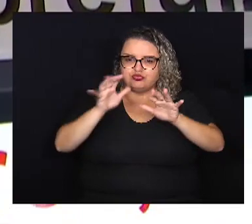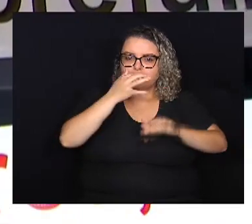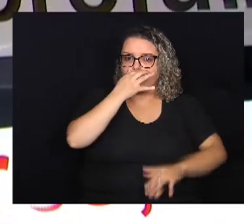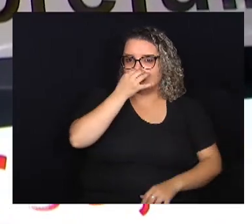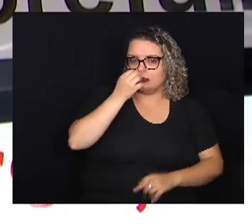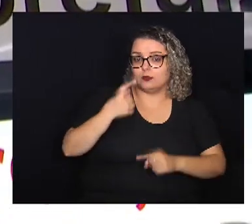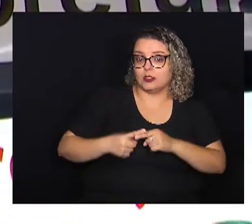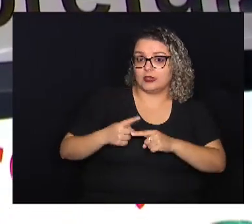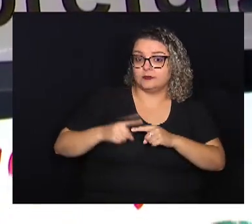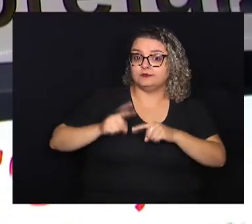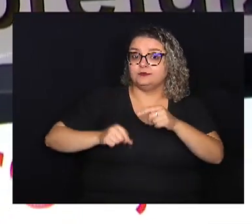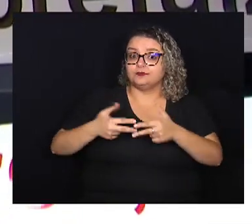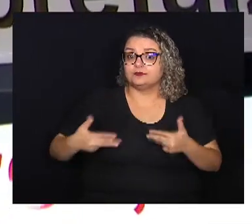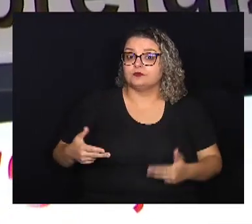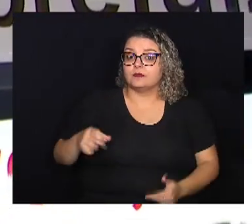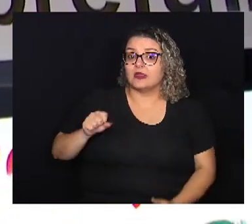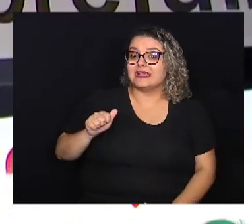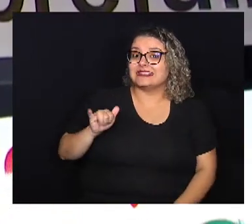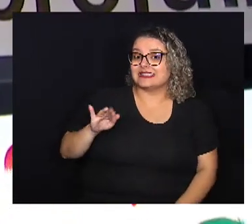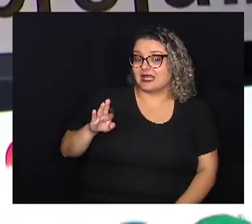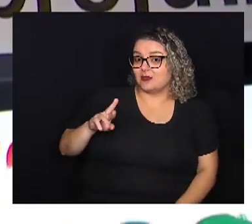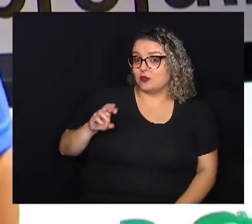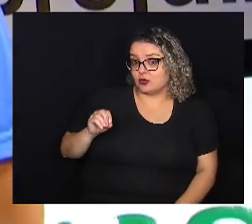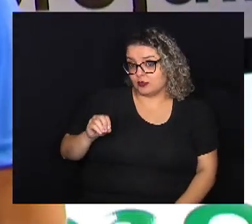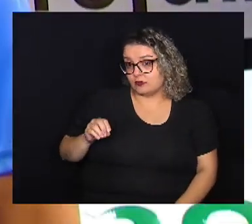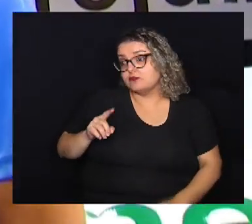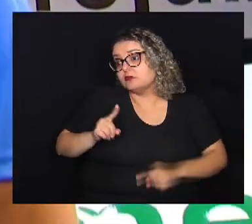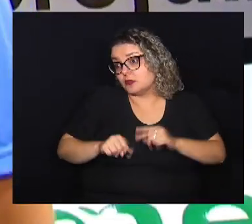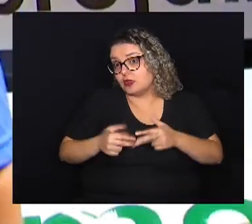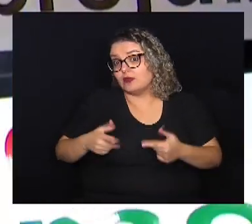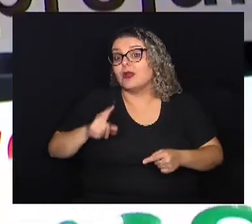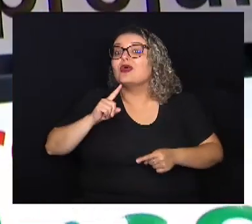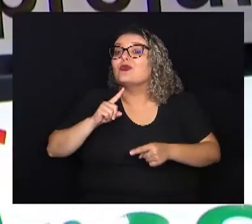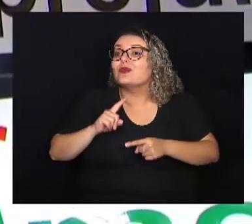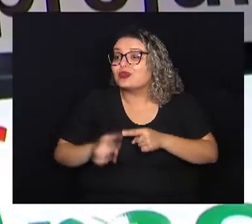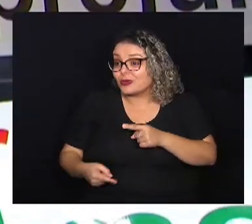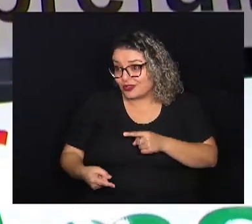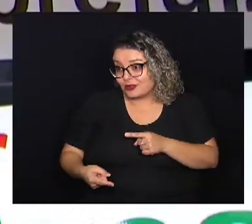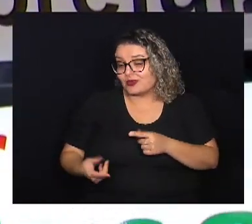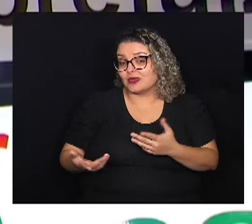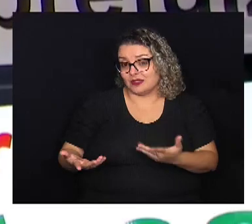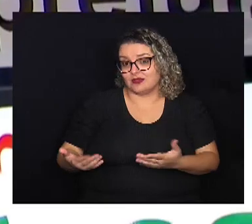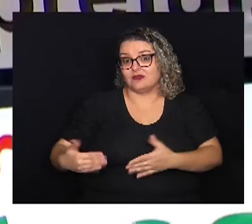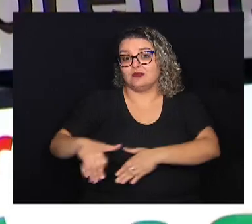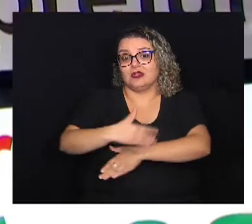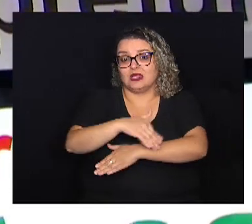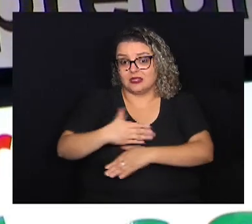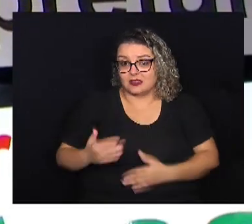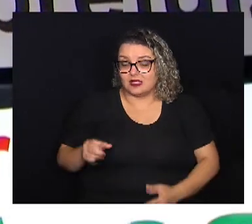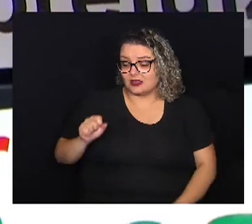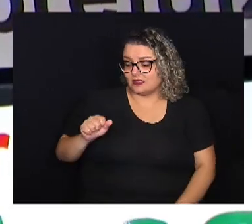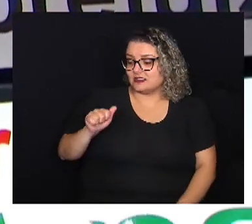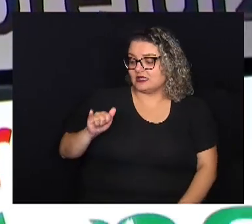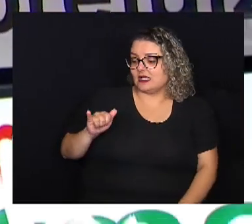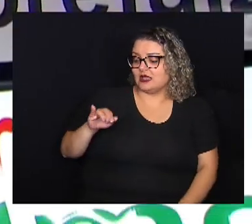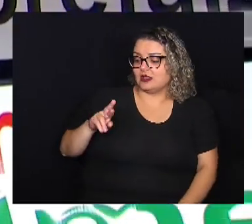material que é saibro. Um material, inclusive, que é até proibido nas ruas. Esse saibro